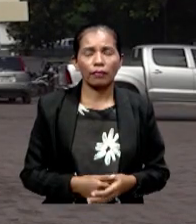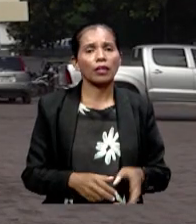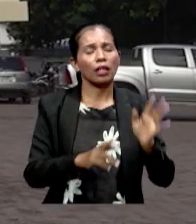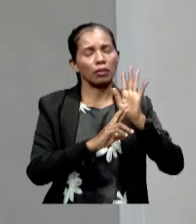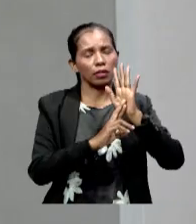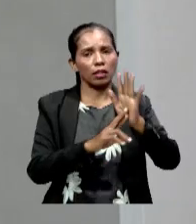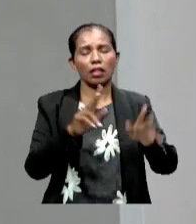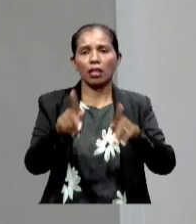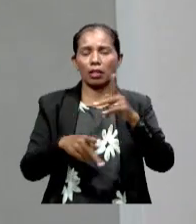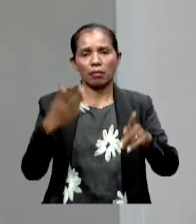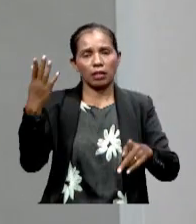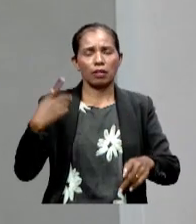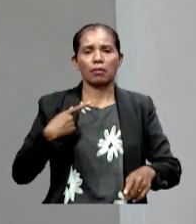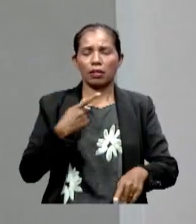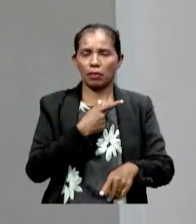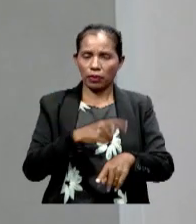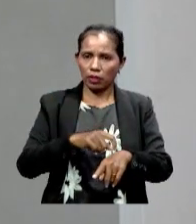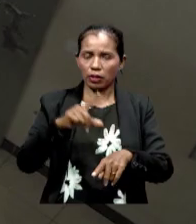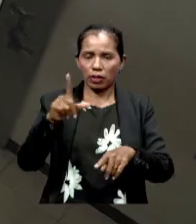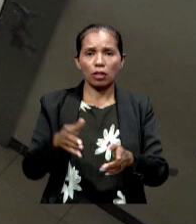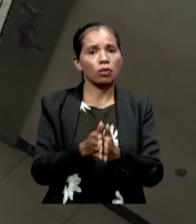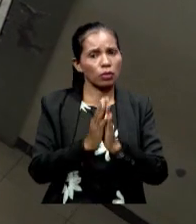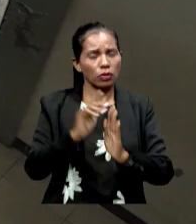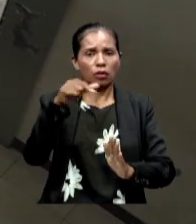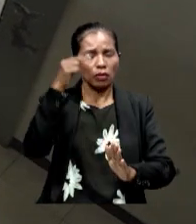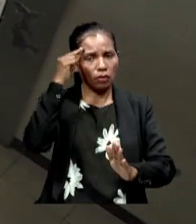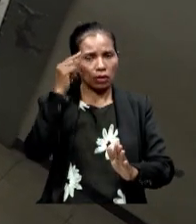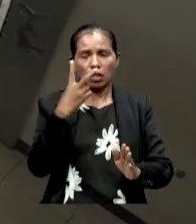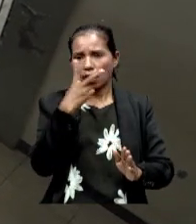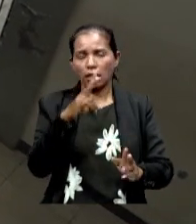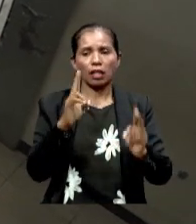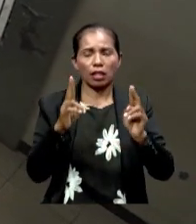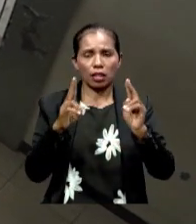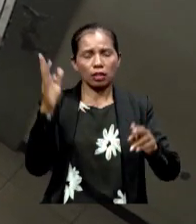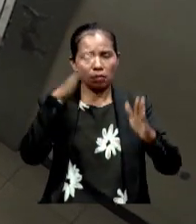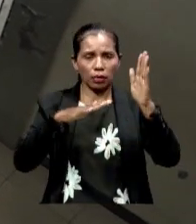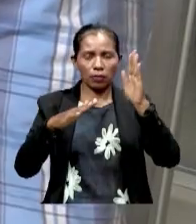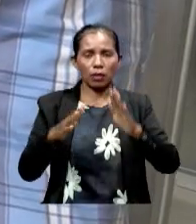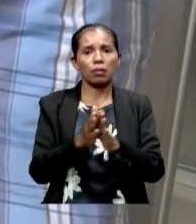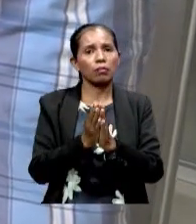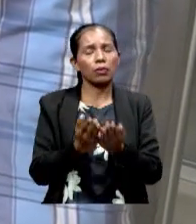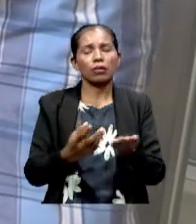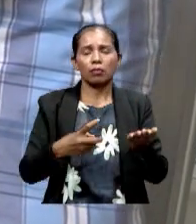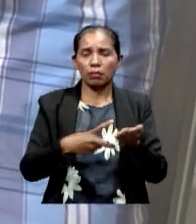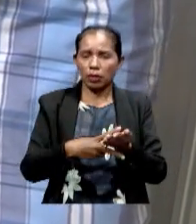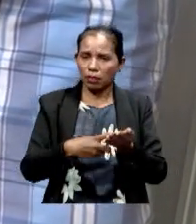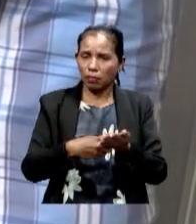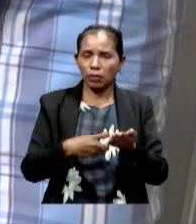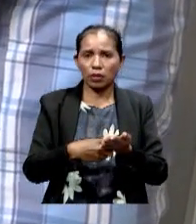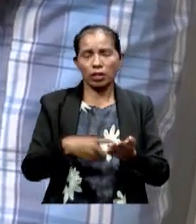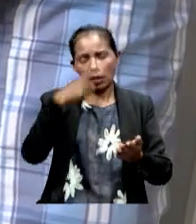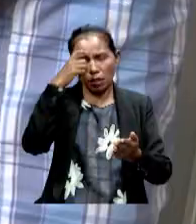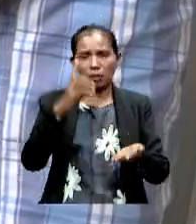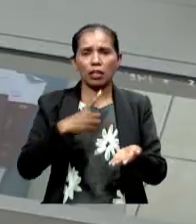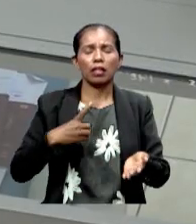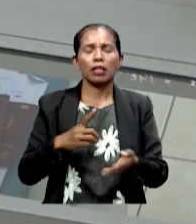Representante povo e a Parlamento Nacional exige o governo resolve a lei de problema caderneta passaporte. Também implica estudante